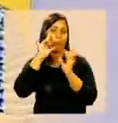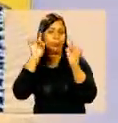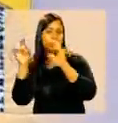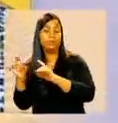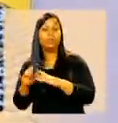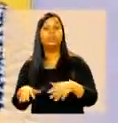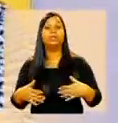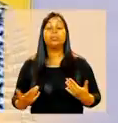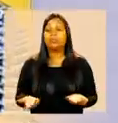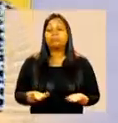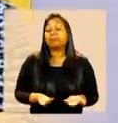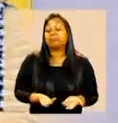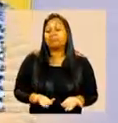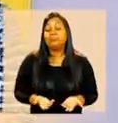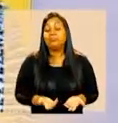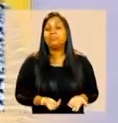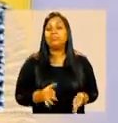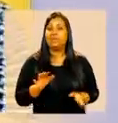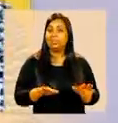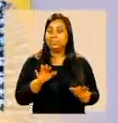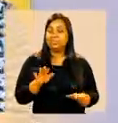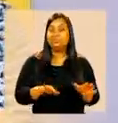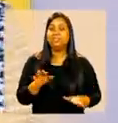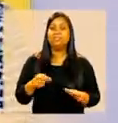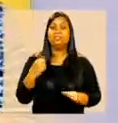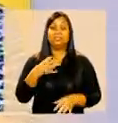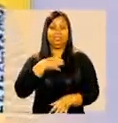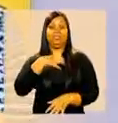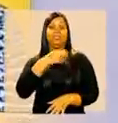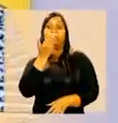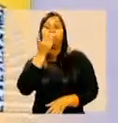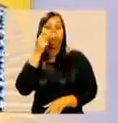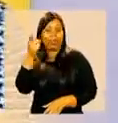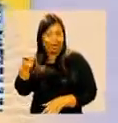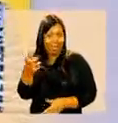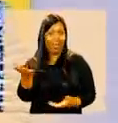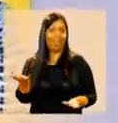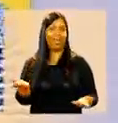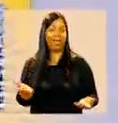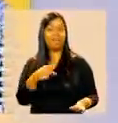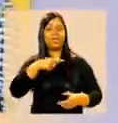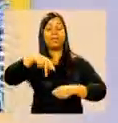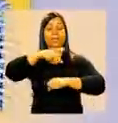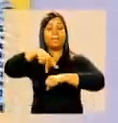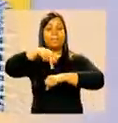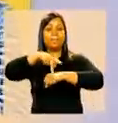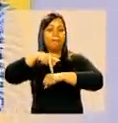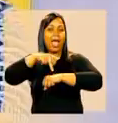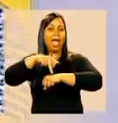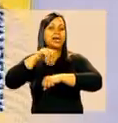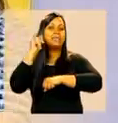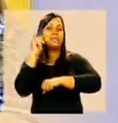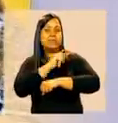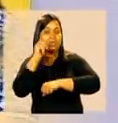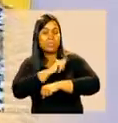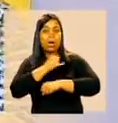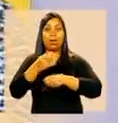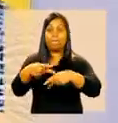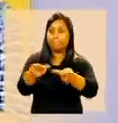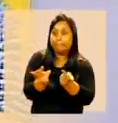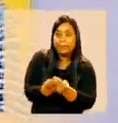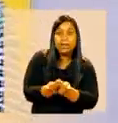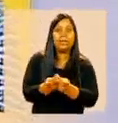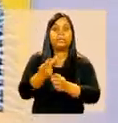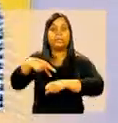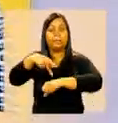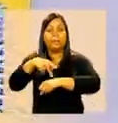Então, é isso, às vezes, né, sentir a gastronomia local, às vezes você vai para a Itália, eu quero experimentar a pizza italiana,